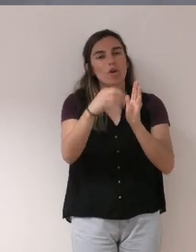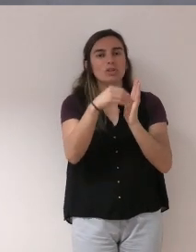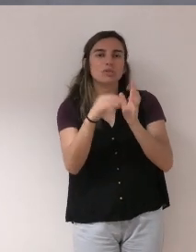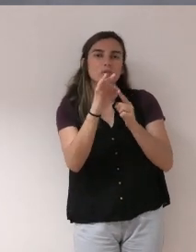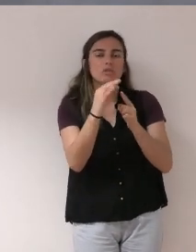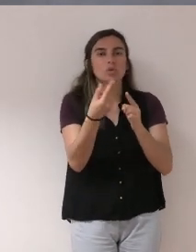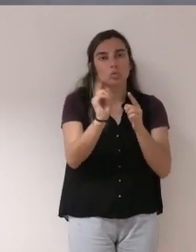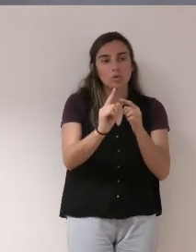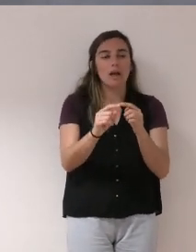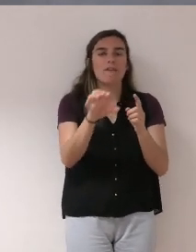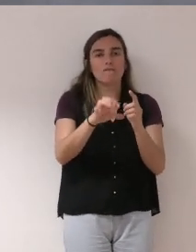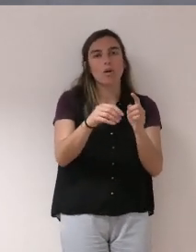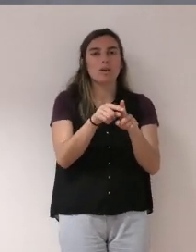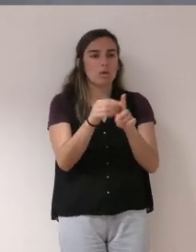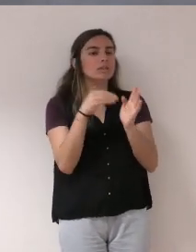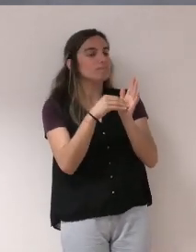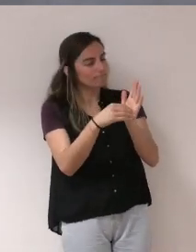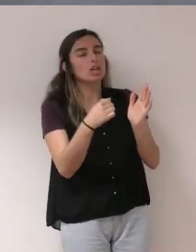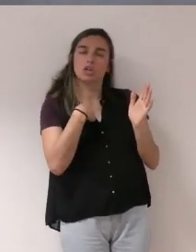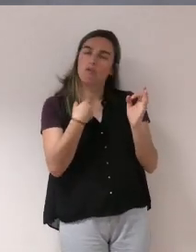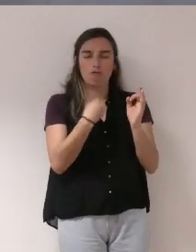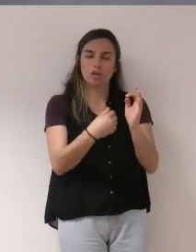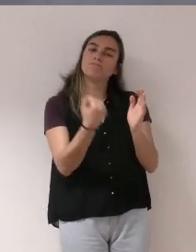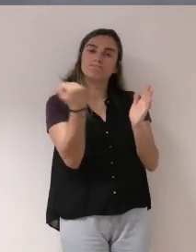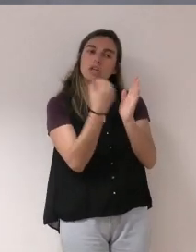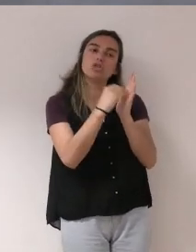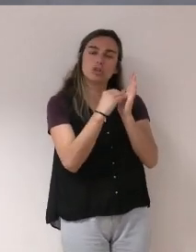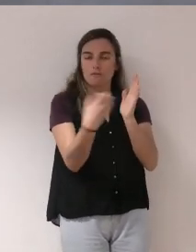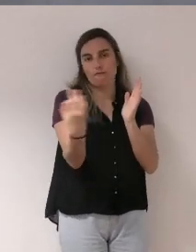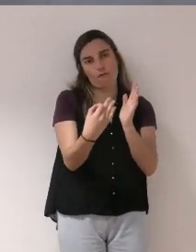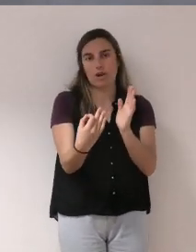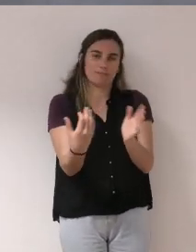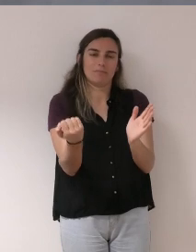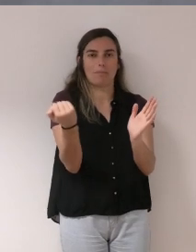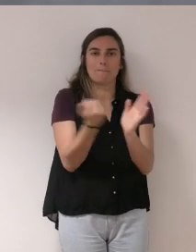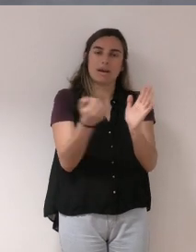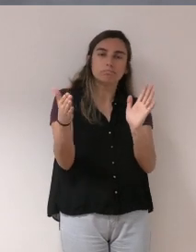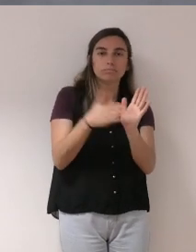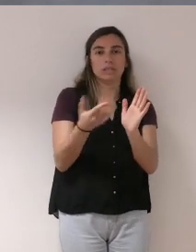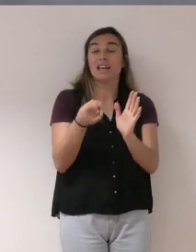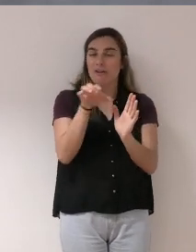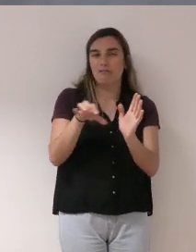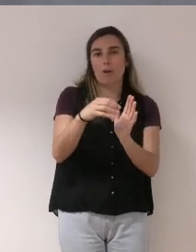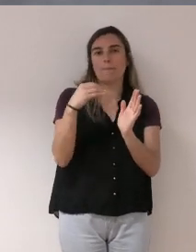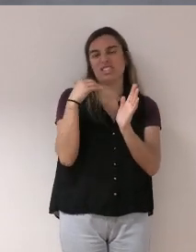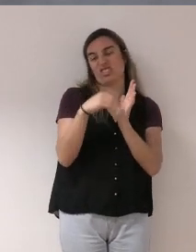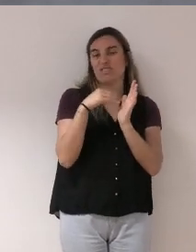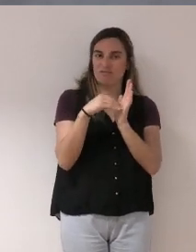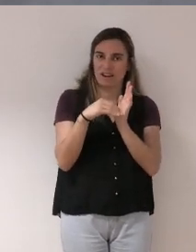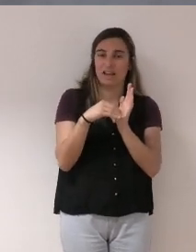Do efeito da assinatura. O seu efeito da assinatura é de outra ordem. Era isso que eu queria sugerir logo desde o início, quando